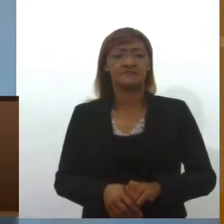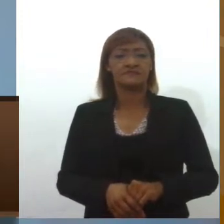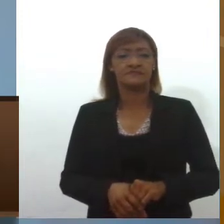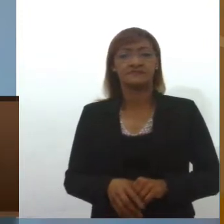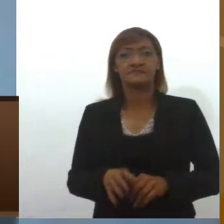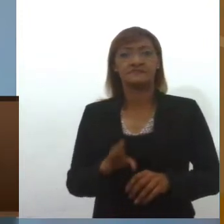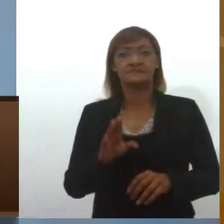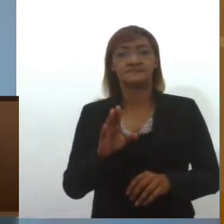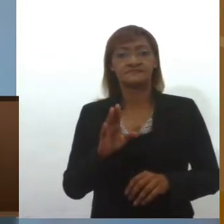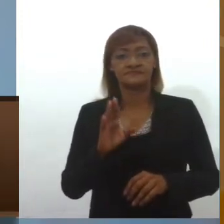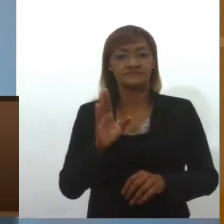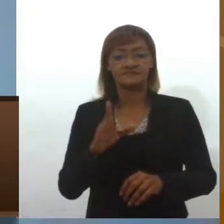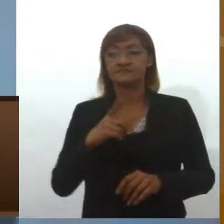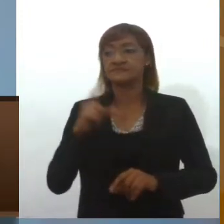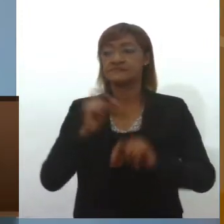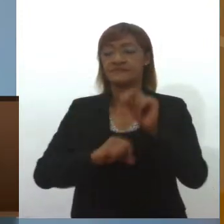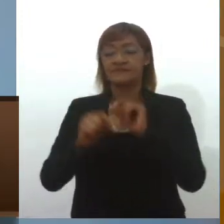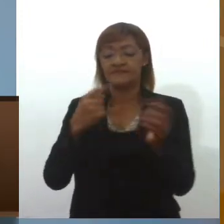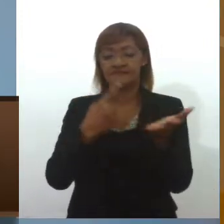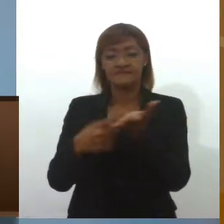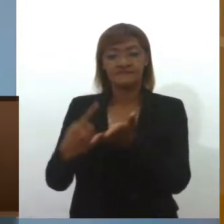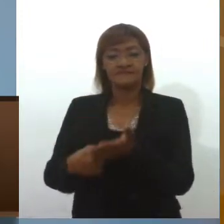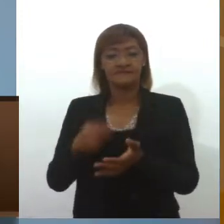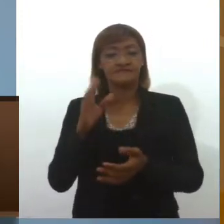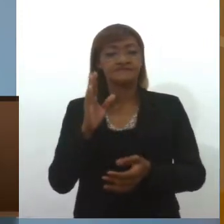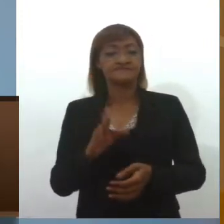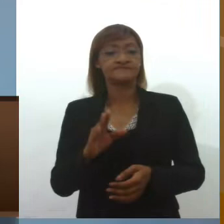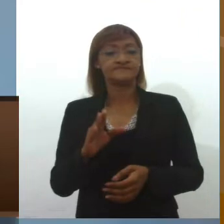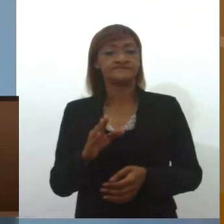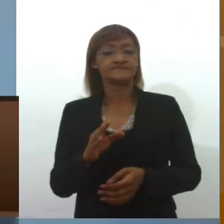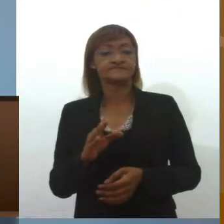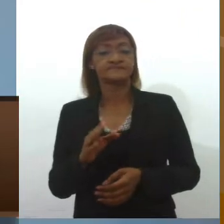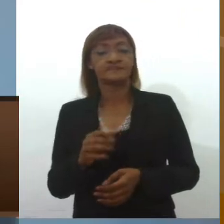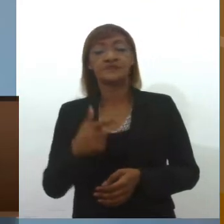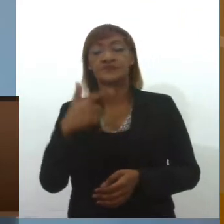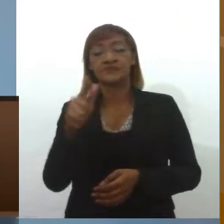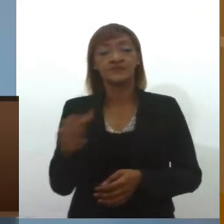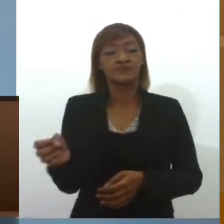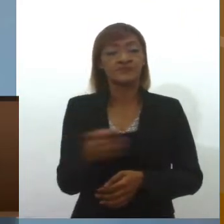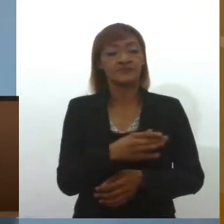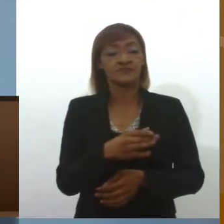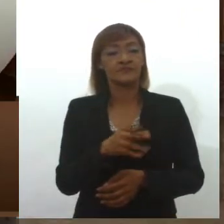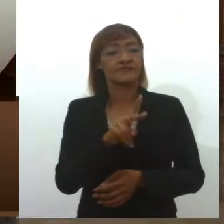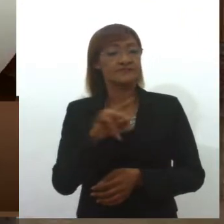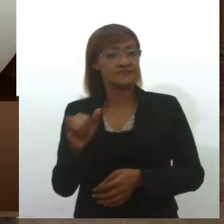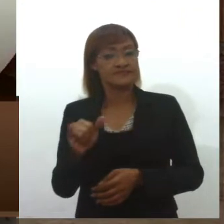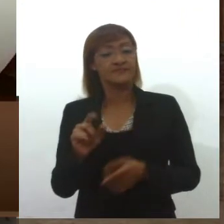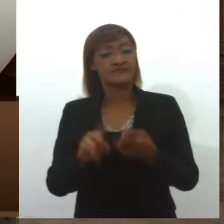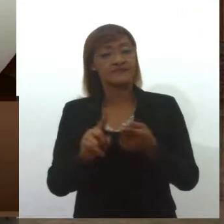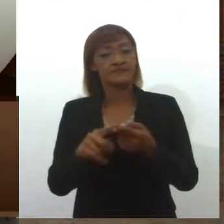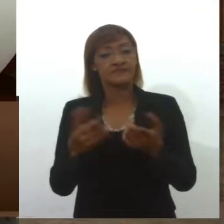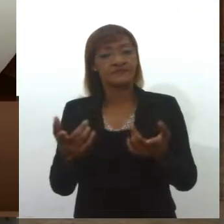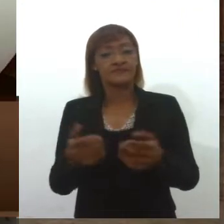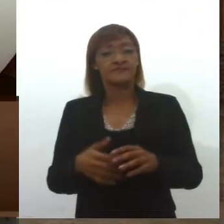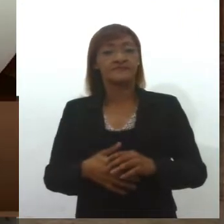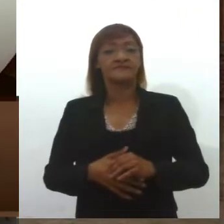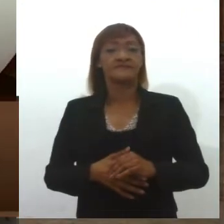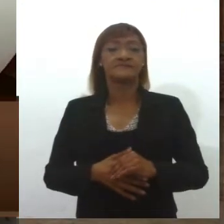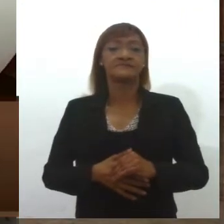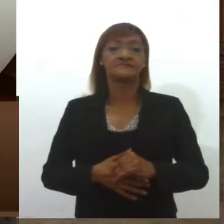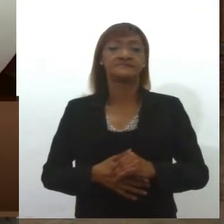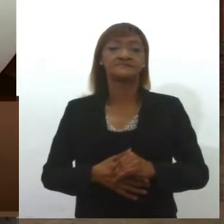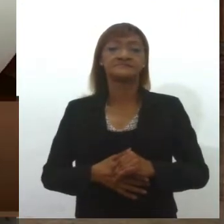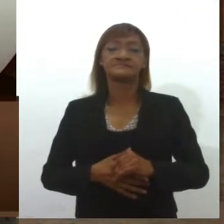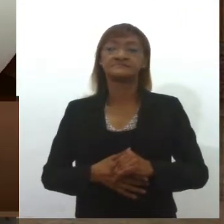honrar com os compromissos que já fez e com os novos que vão fazer. Então isso tudo é realmente bem complicado. Professor, além